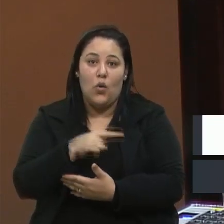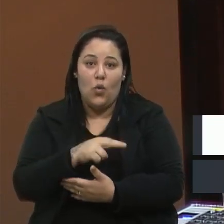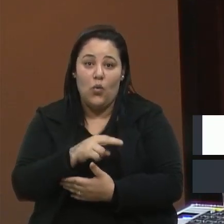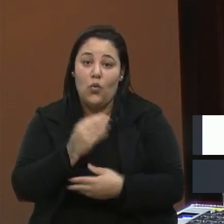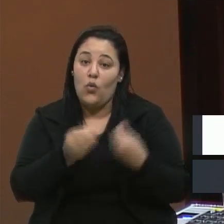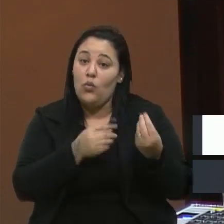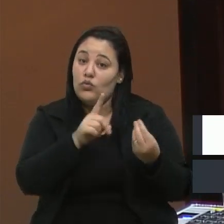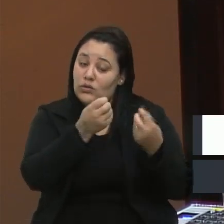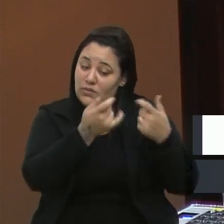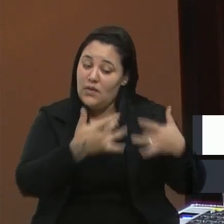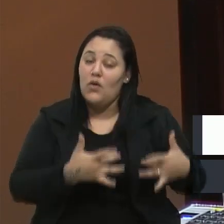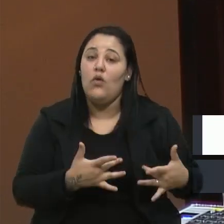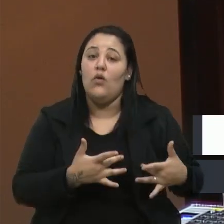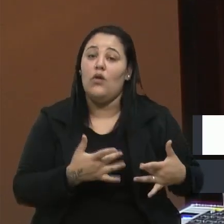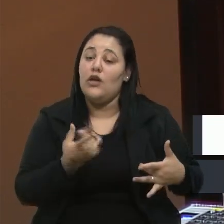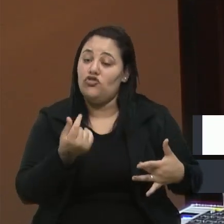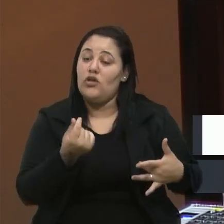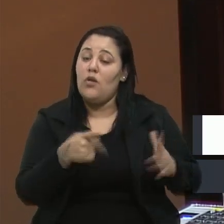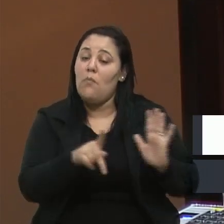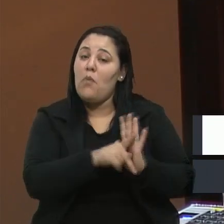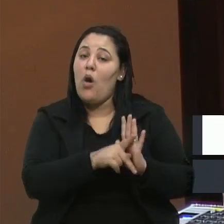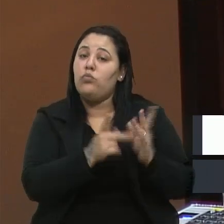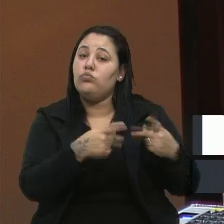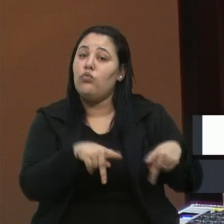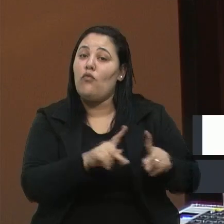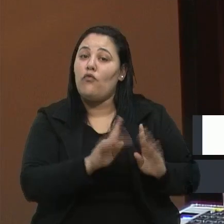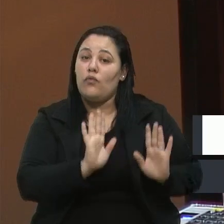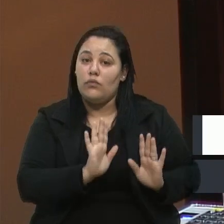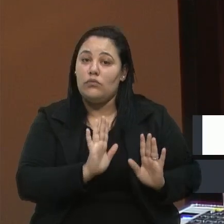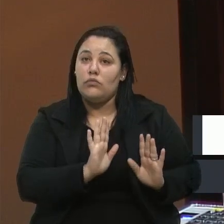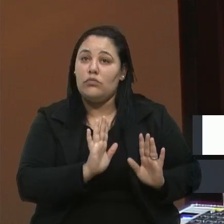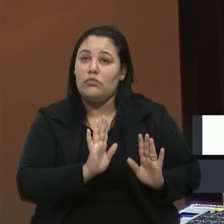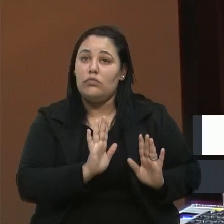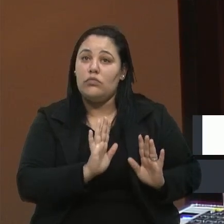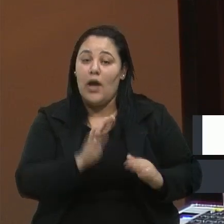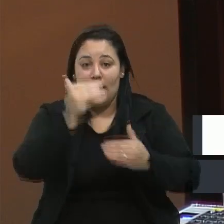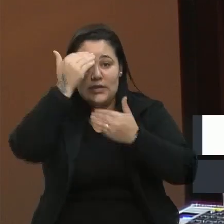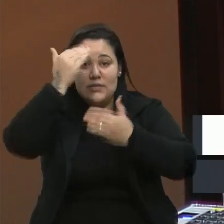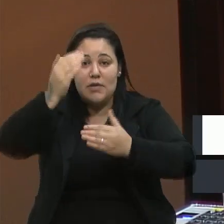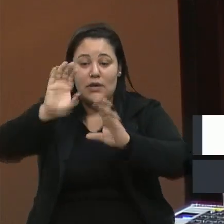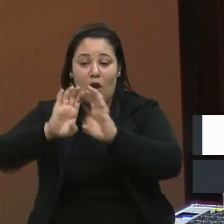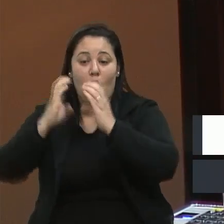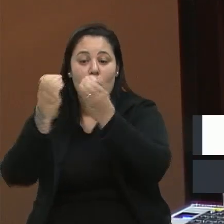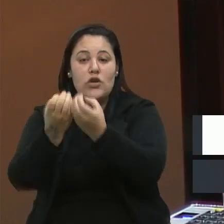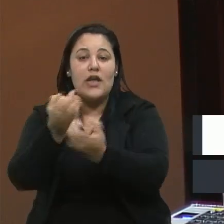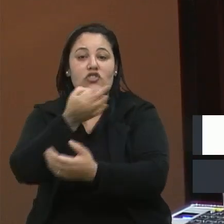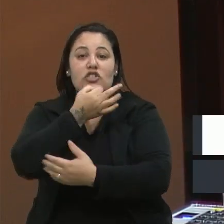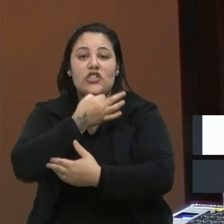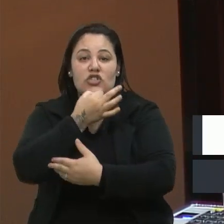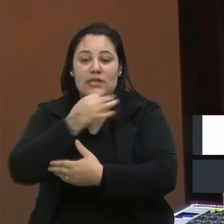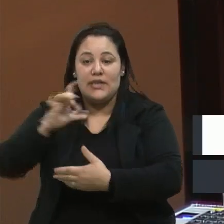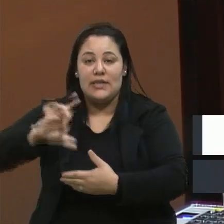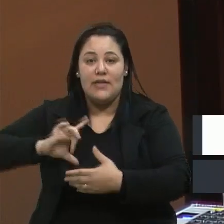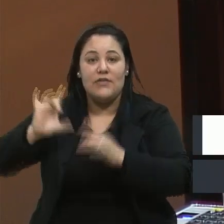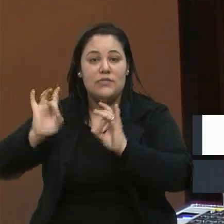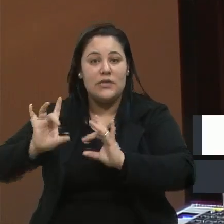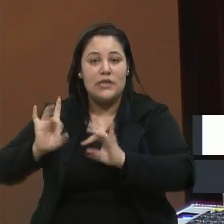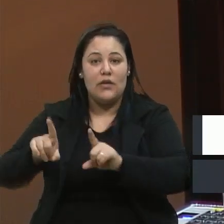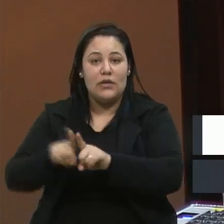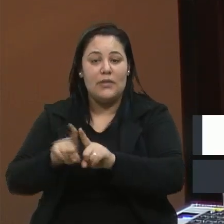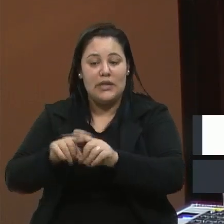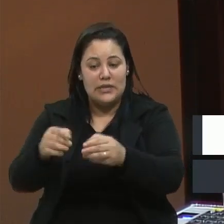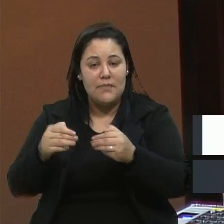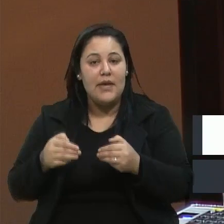povo. Cabe o agradecimento aqui a todo o envolvimento que a comunidade de Caxias do Sul teve, em específico, nessas emendas que